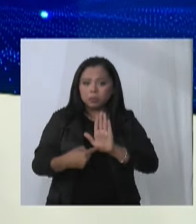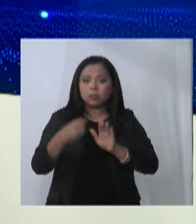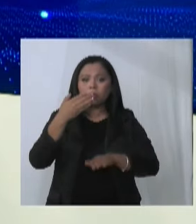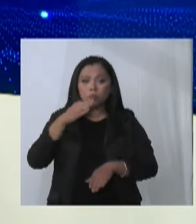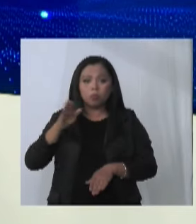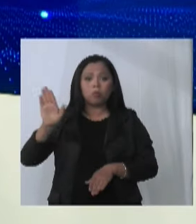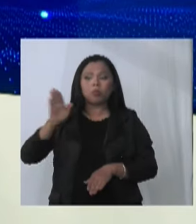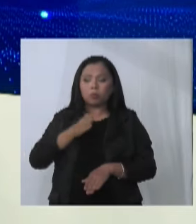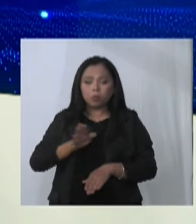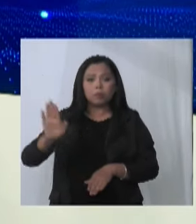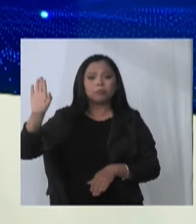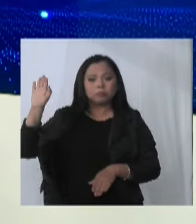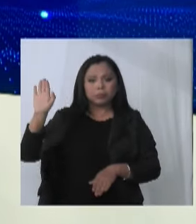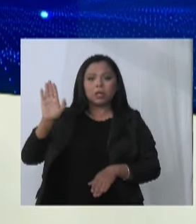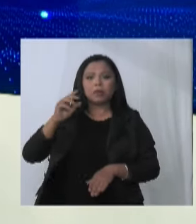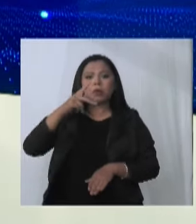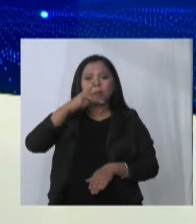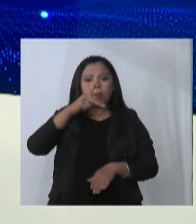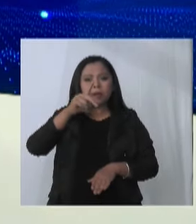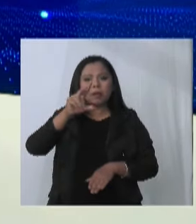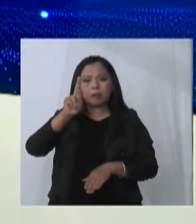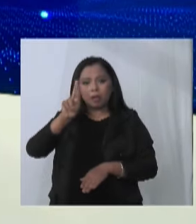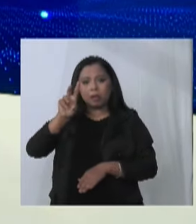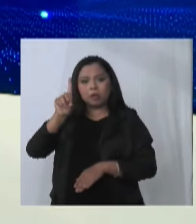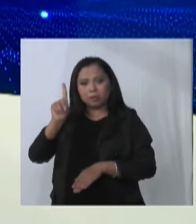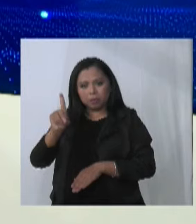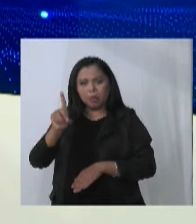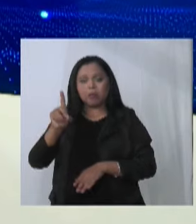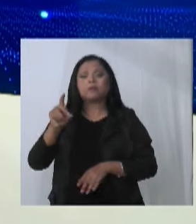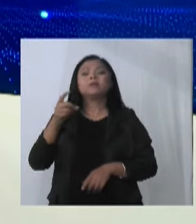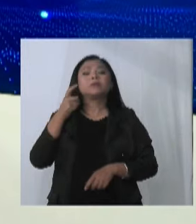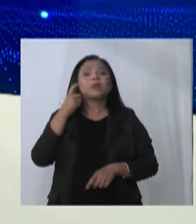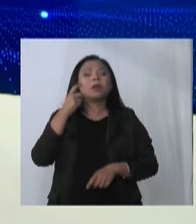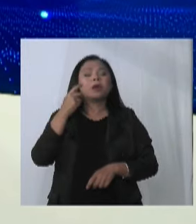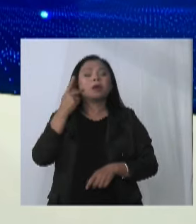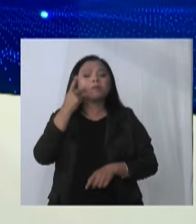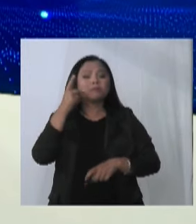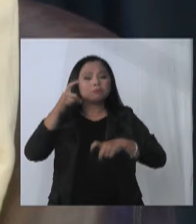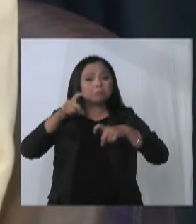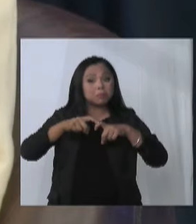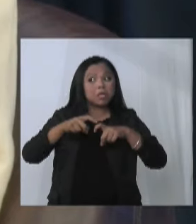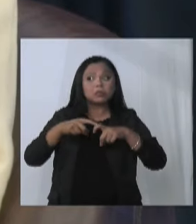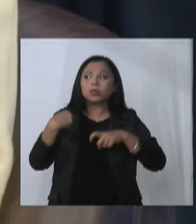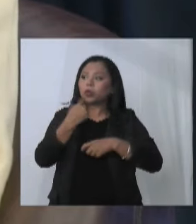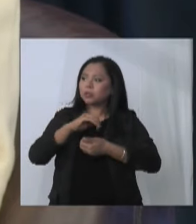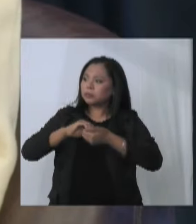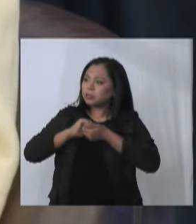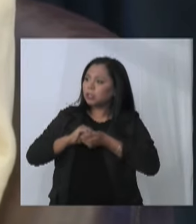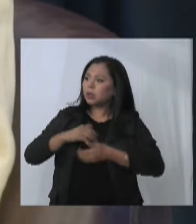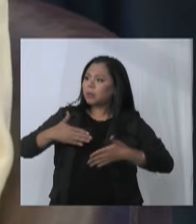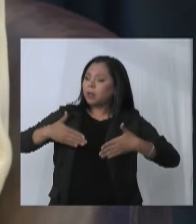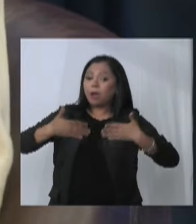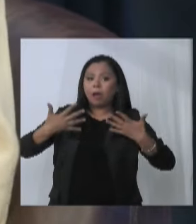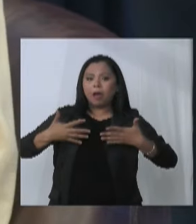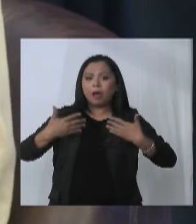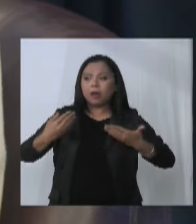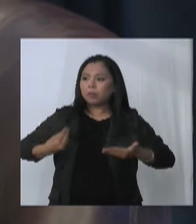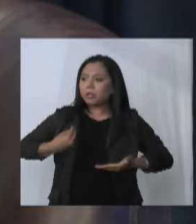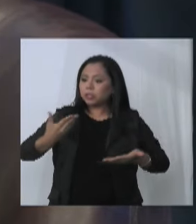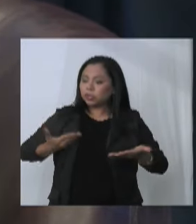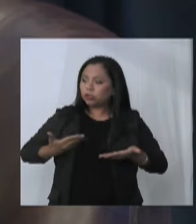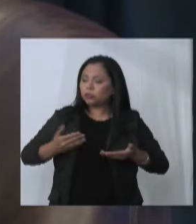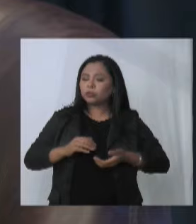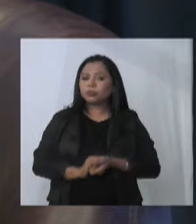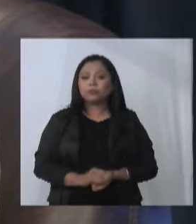do PRD, doutor Pessoa, a quem nós saudamos também e dá alegria de tê-lo conosco nesta noite. Boa noite. Eu sou